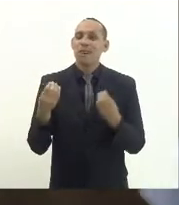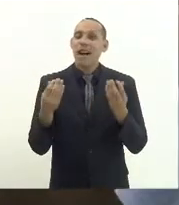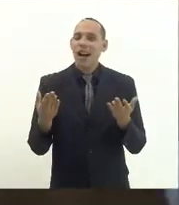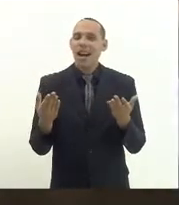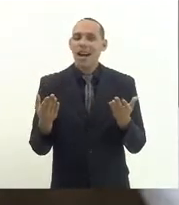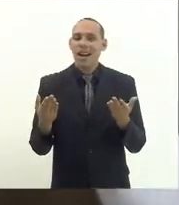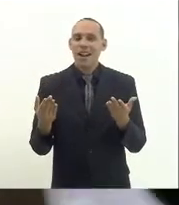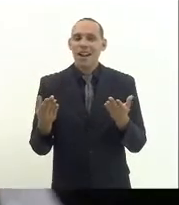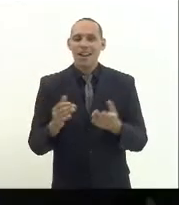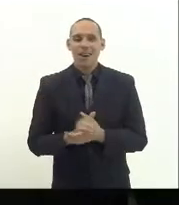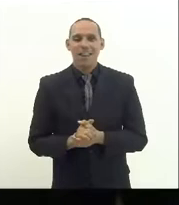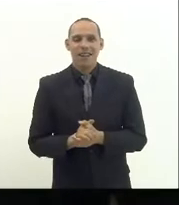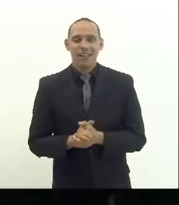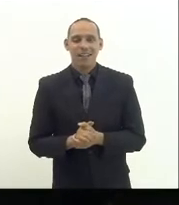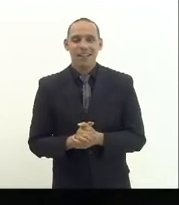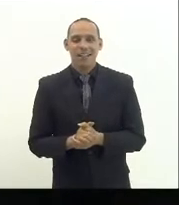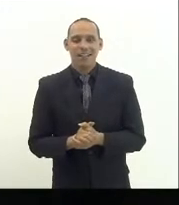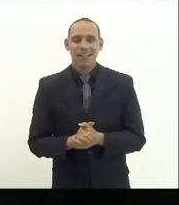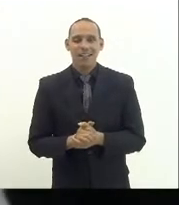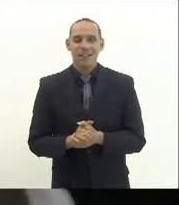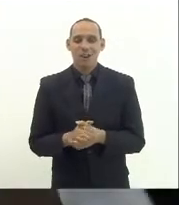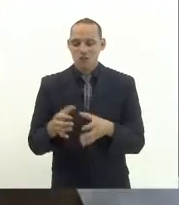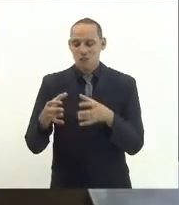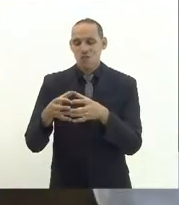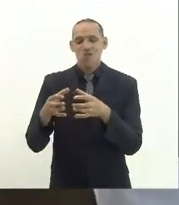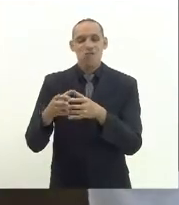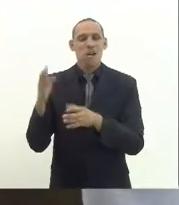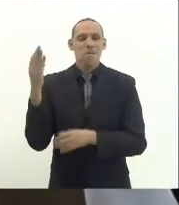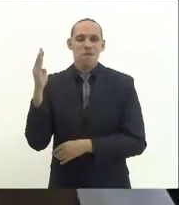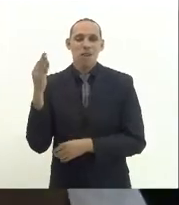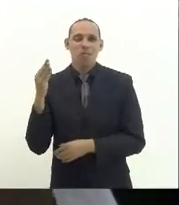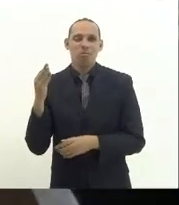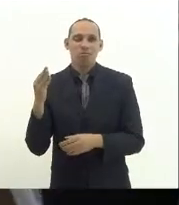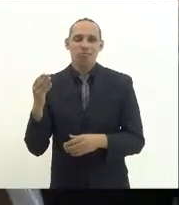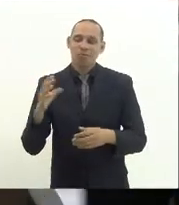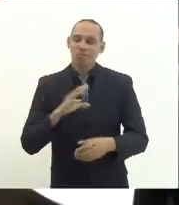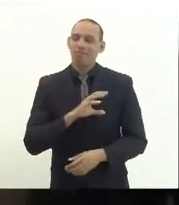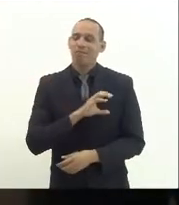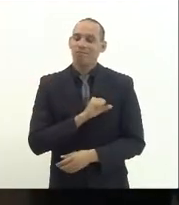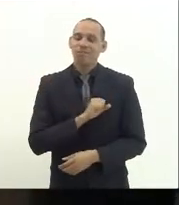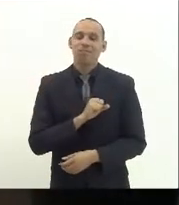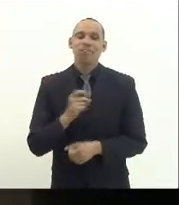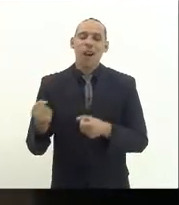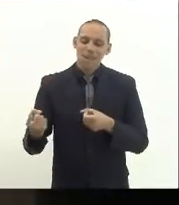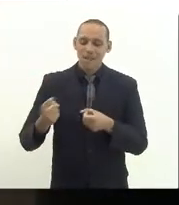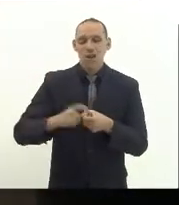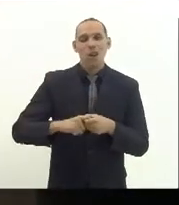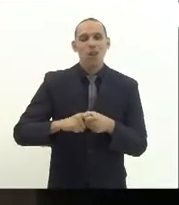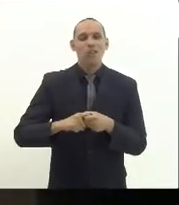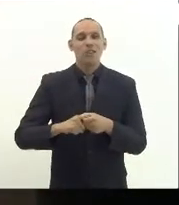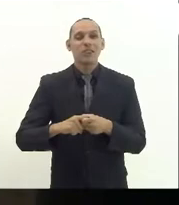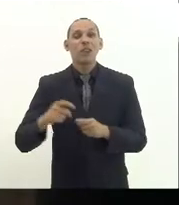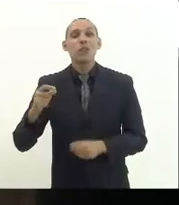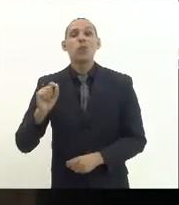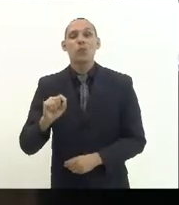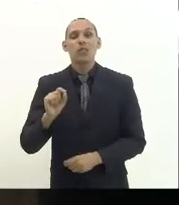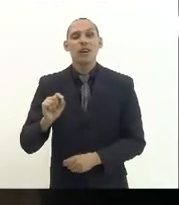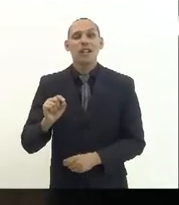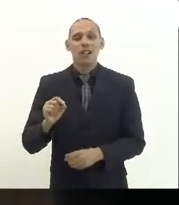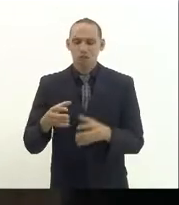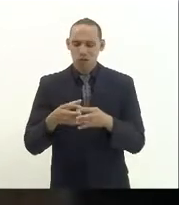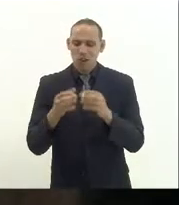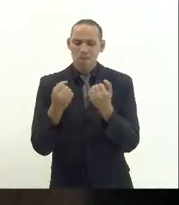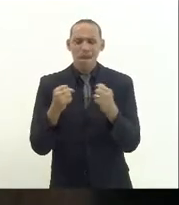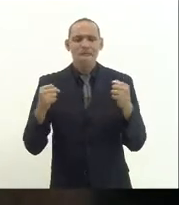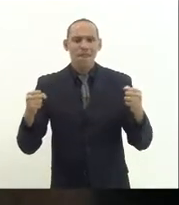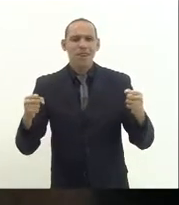resgatar o nosso querido glorioso Botafogo para ser de volta o grande